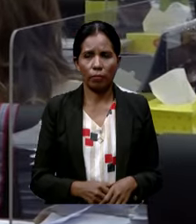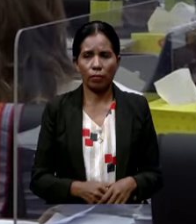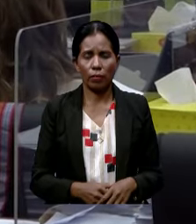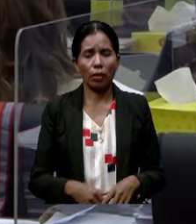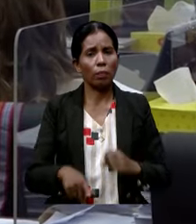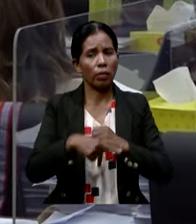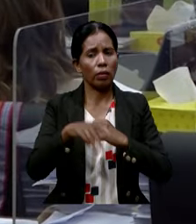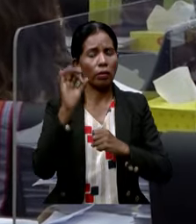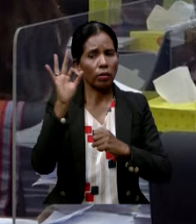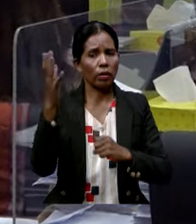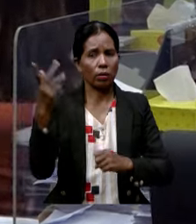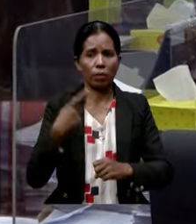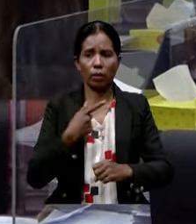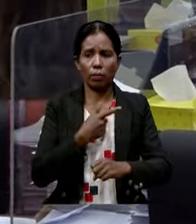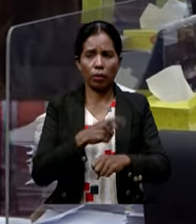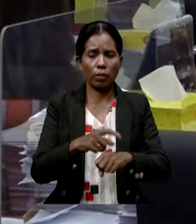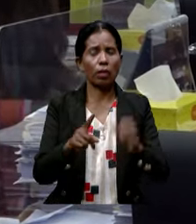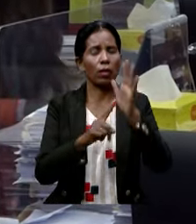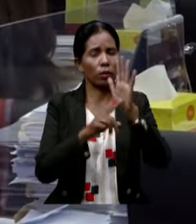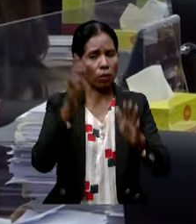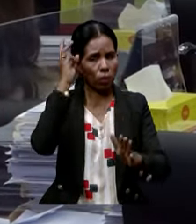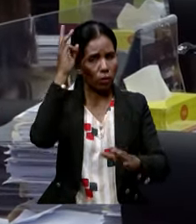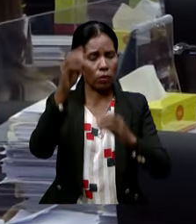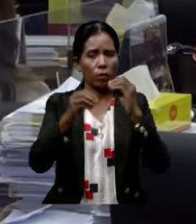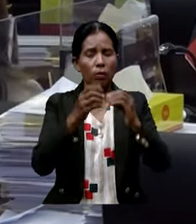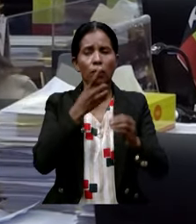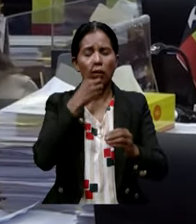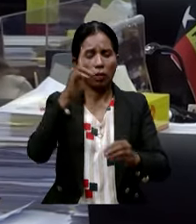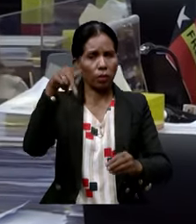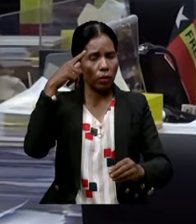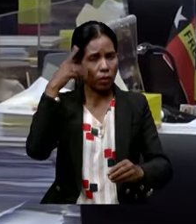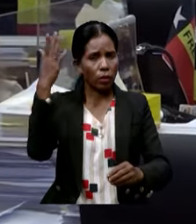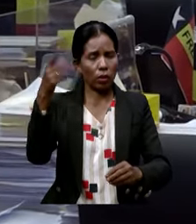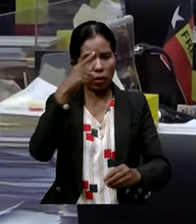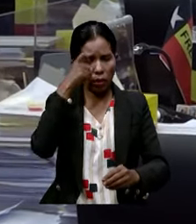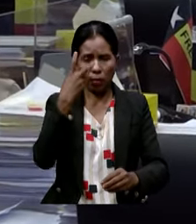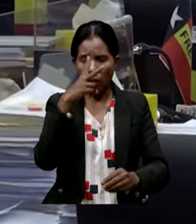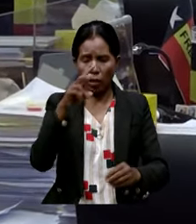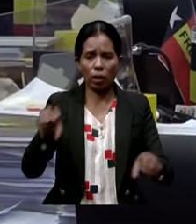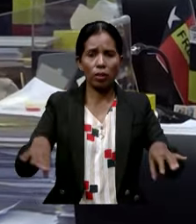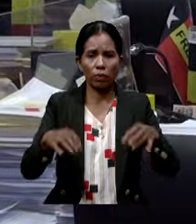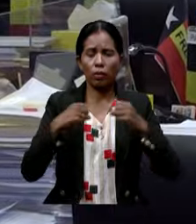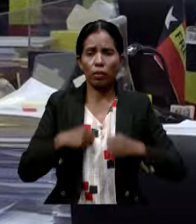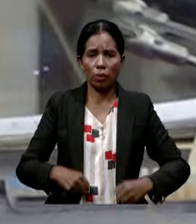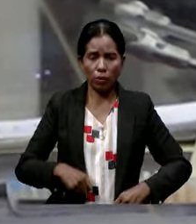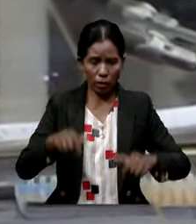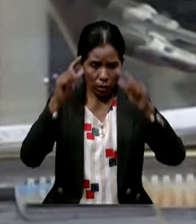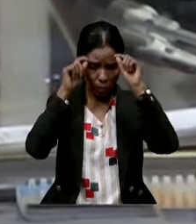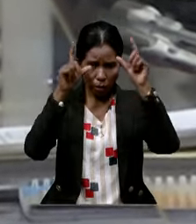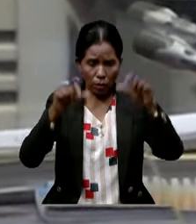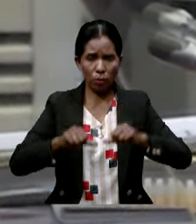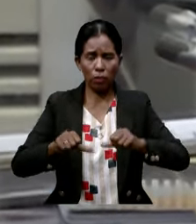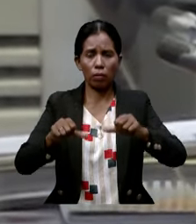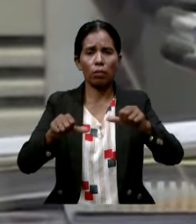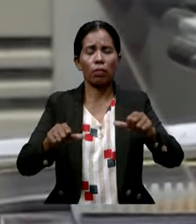Bancada Fretilin e Parlamento Nasional ato preocupação ne lihusi deklarasyon politika e plenaria tamba considera sistema Saudi e Timor-Leste kontinua hamosu